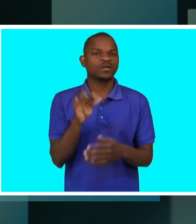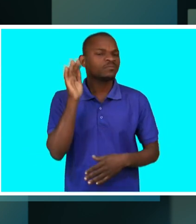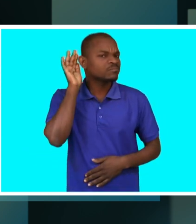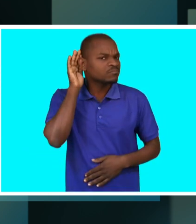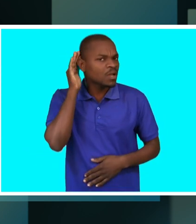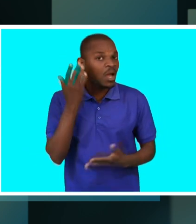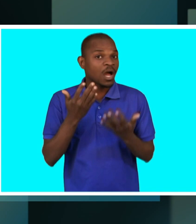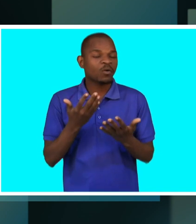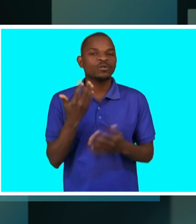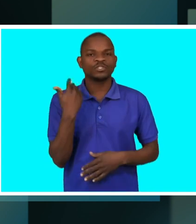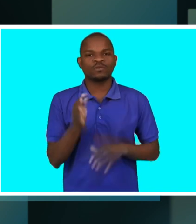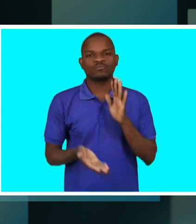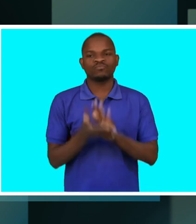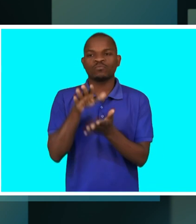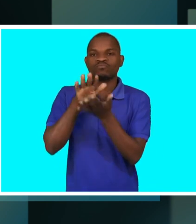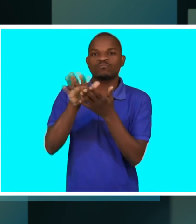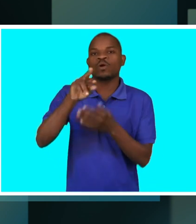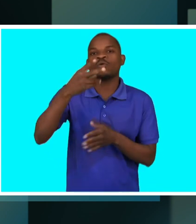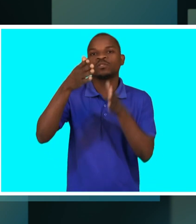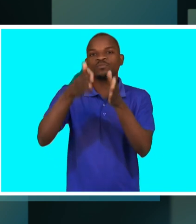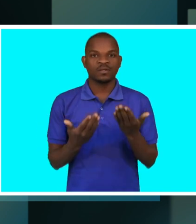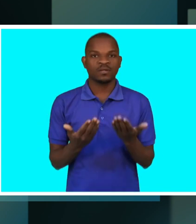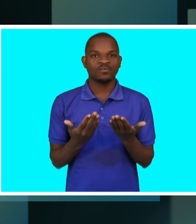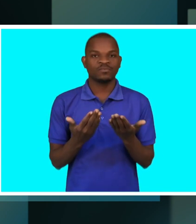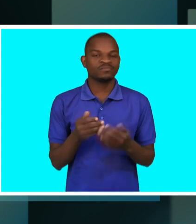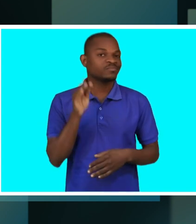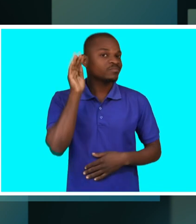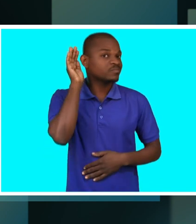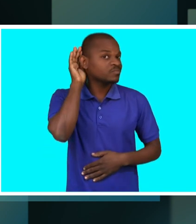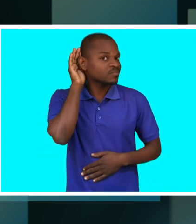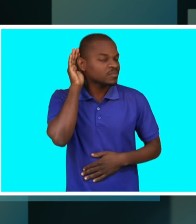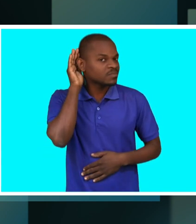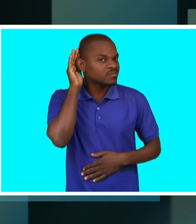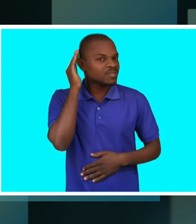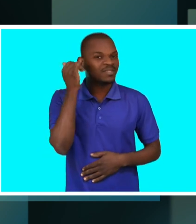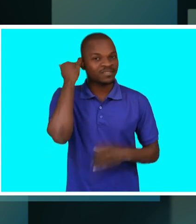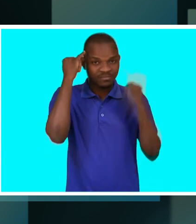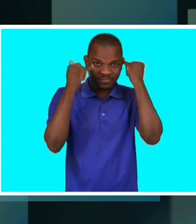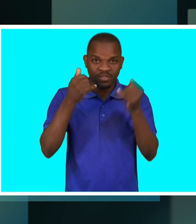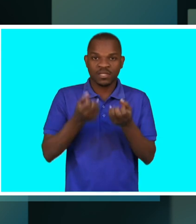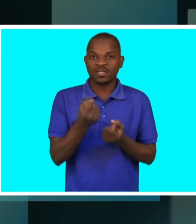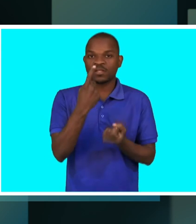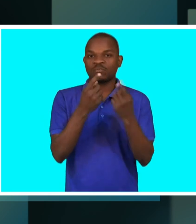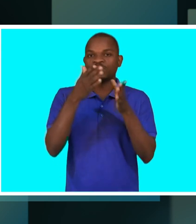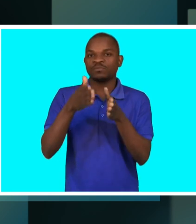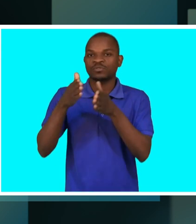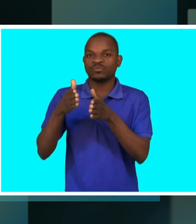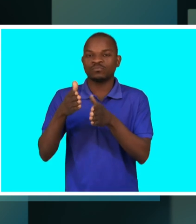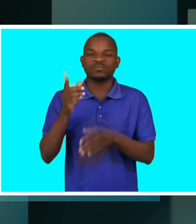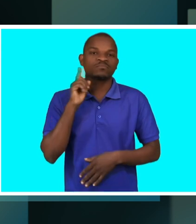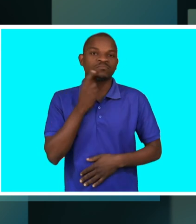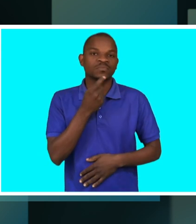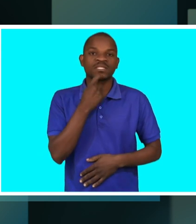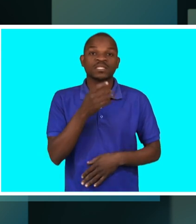foram escutando e acredito que até já informam os outros. Vamos também ouvir o sentimento dos peões. Antes de